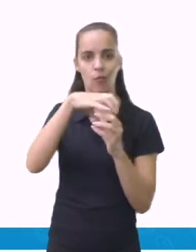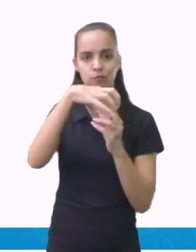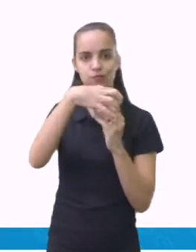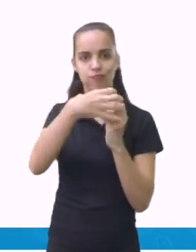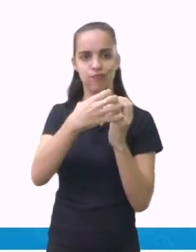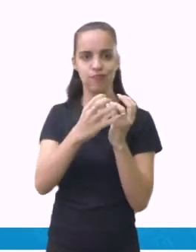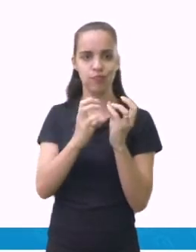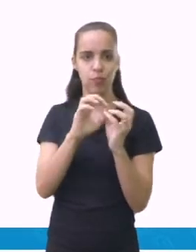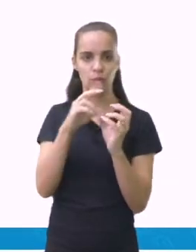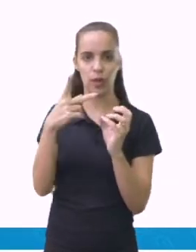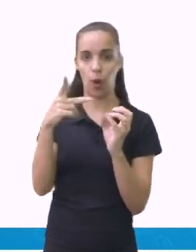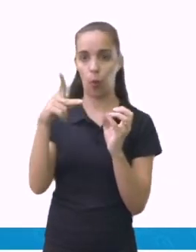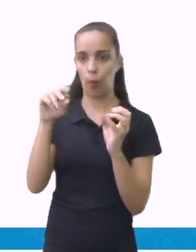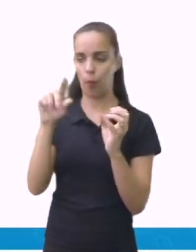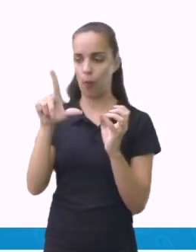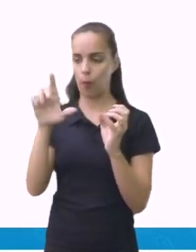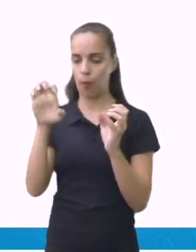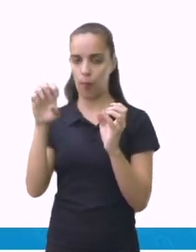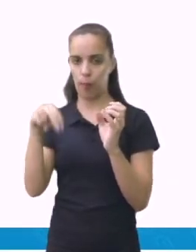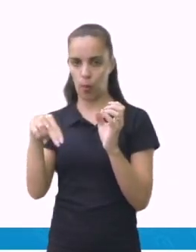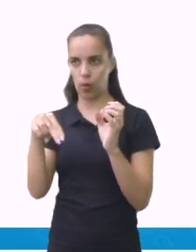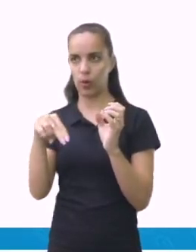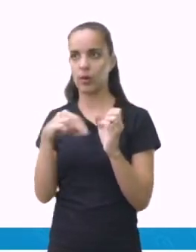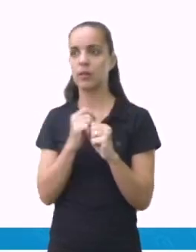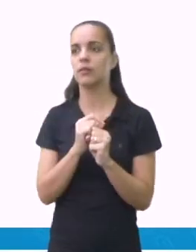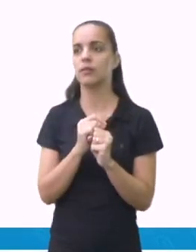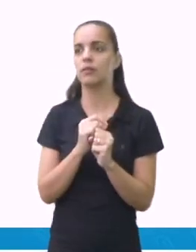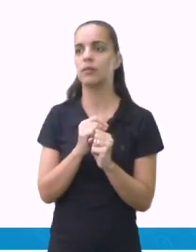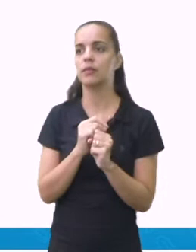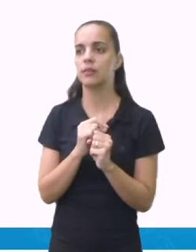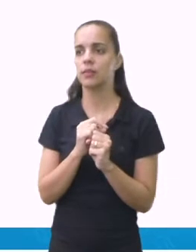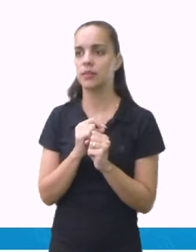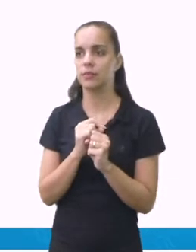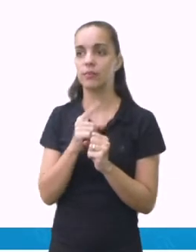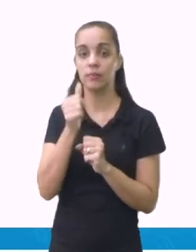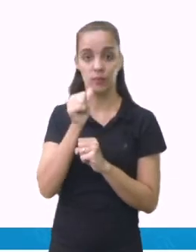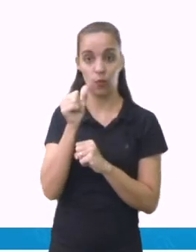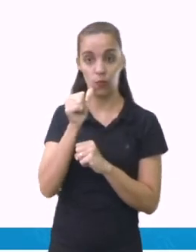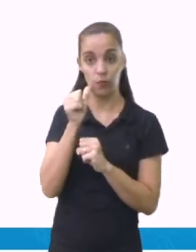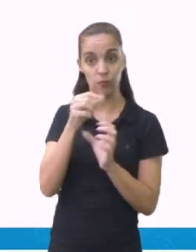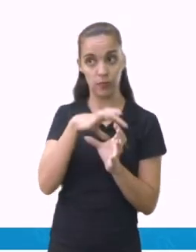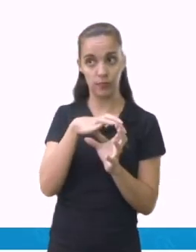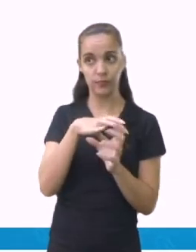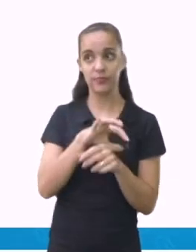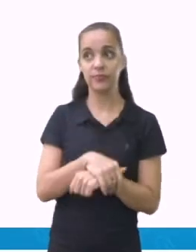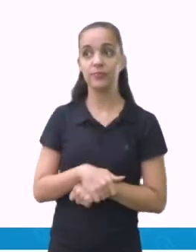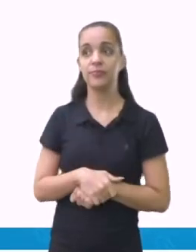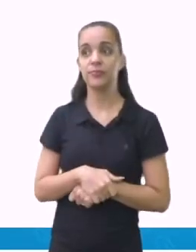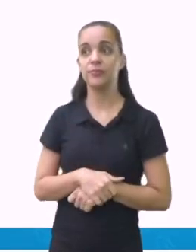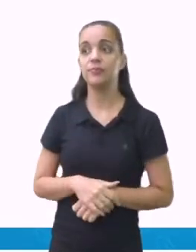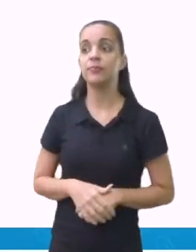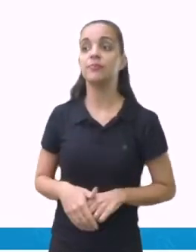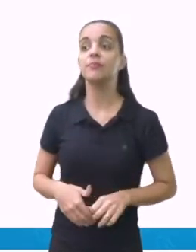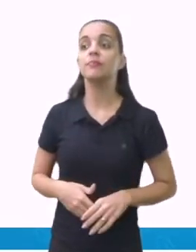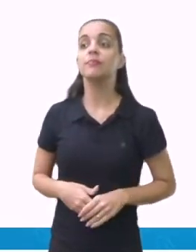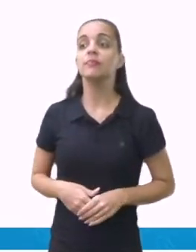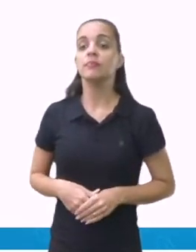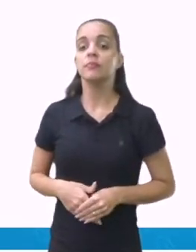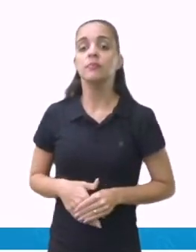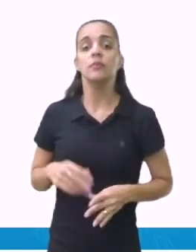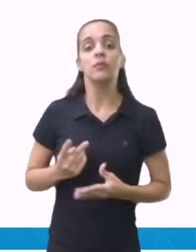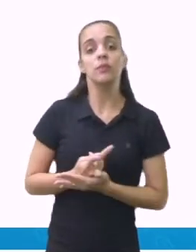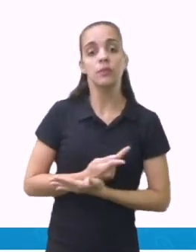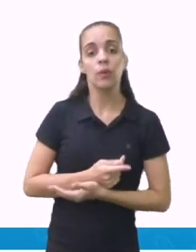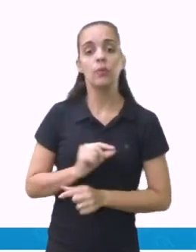aparelho reprodutor masculino, joga para o feminino. E como que isso